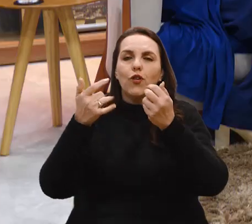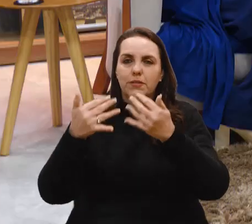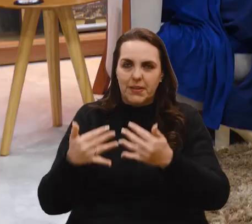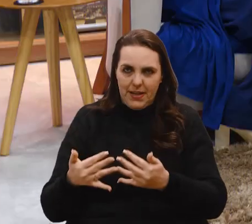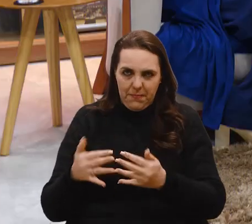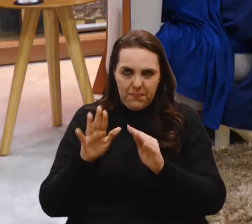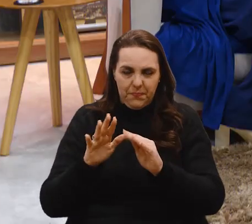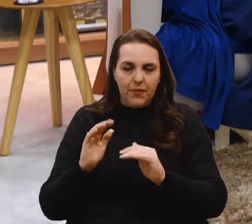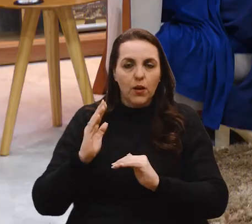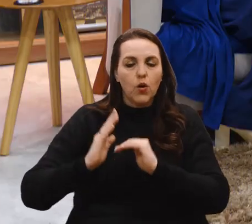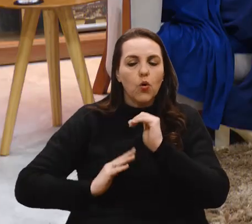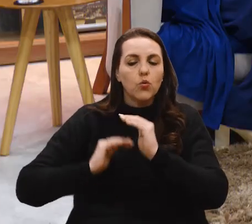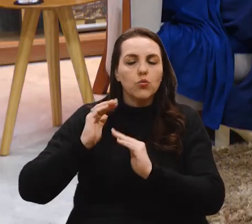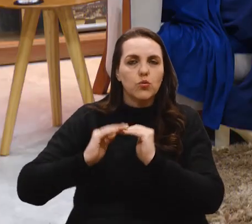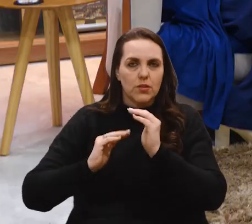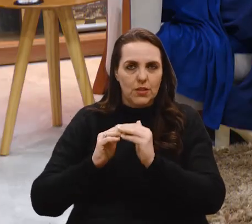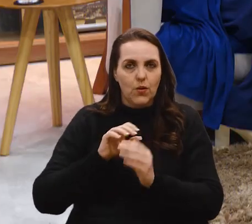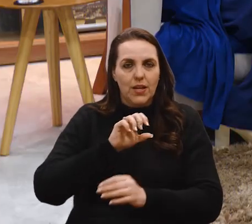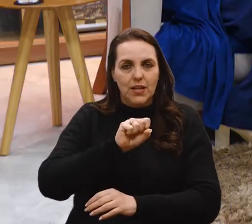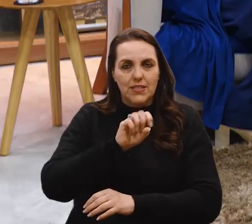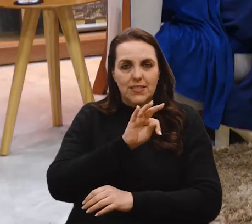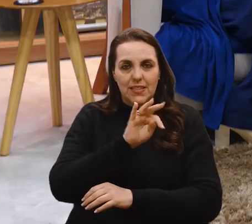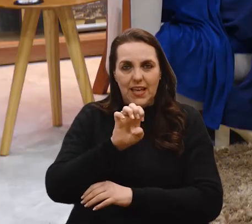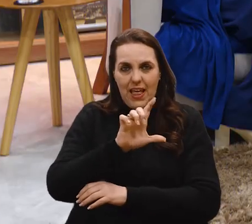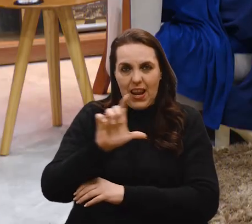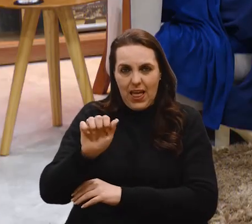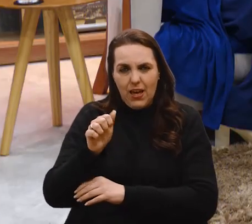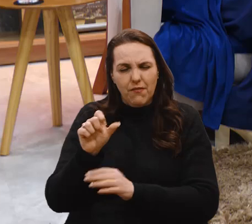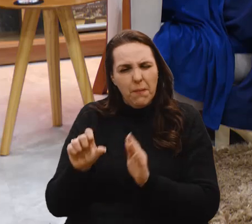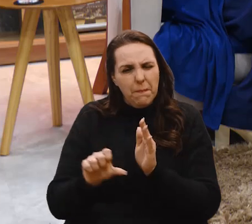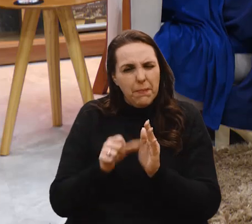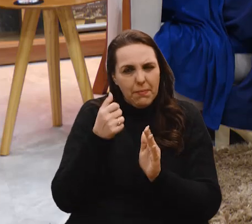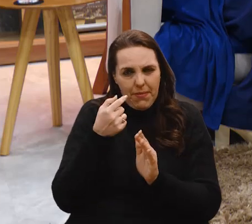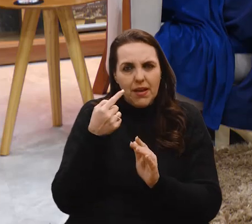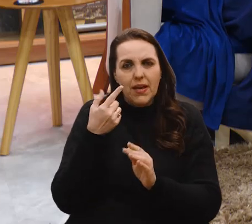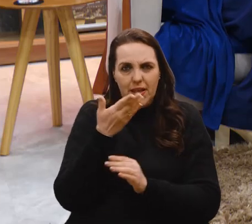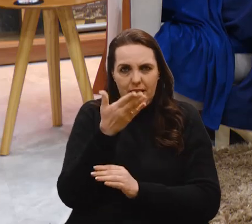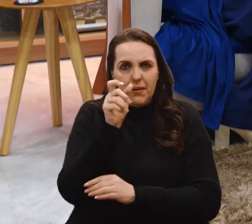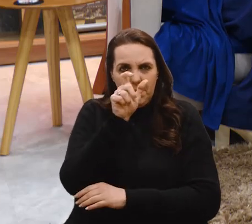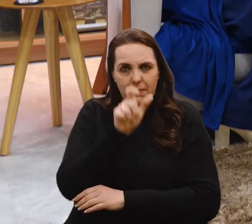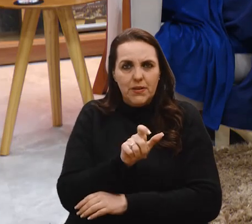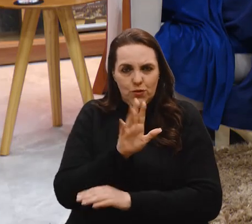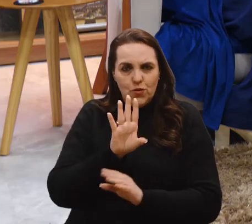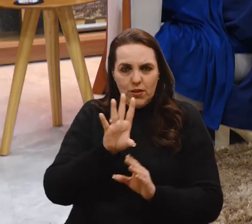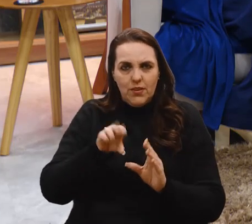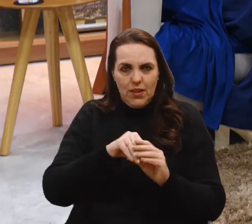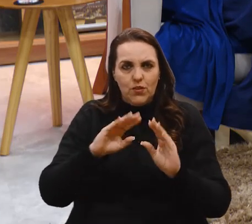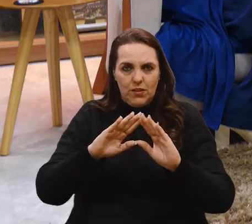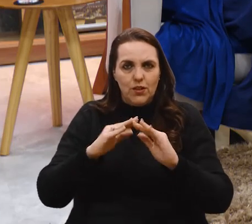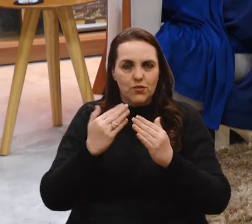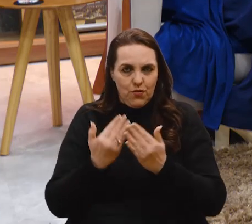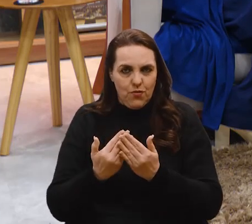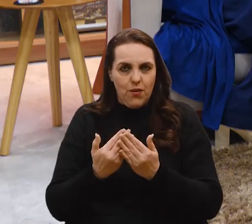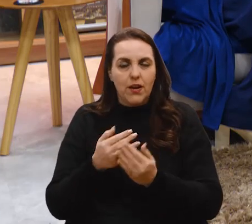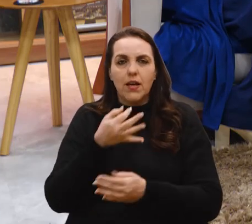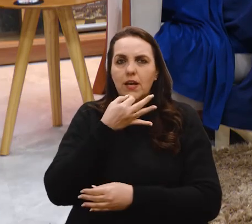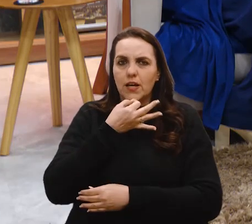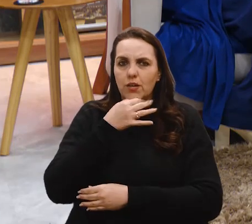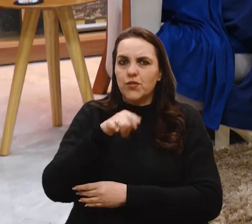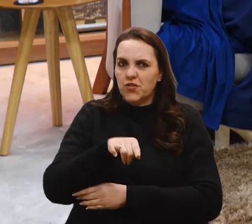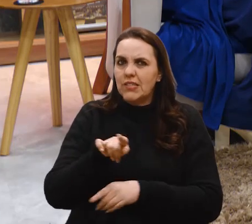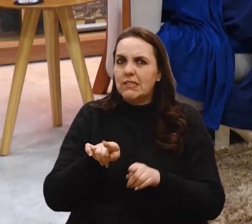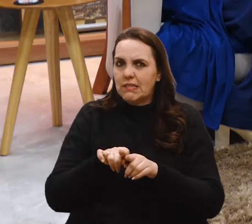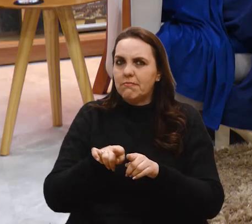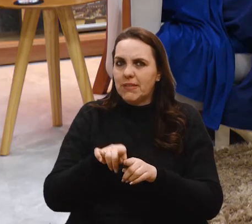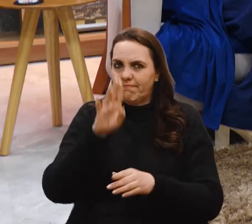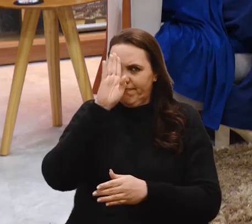construção, né? Tá. A Estela acho que foi uma das pioneiras a acelerar, né, Estela? Eu fui a primeira, da primeira? escola, eu fui a Isso. primeira a acelerar. E eu acho que aqui de Caxias